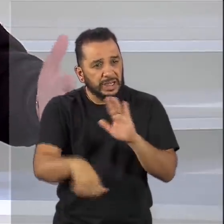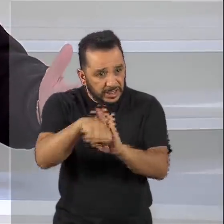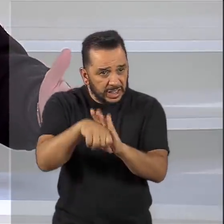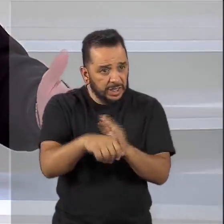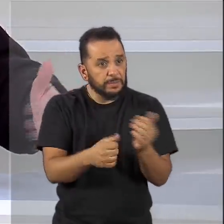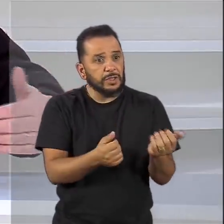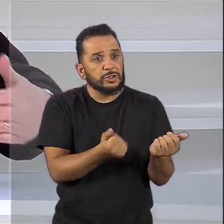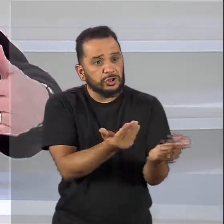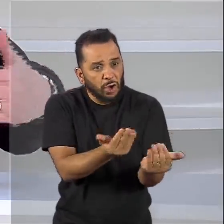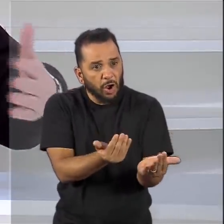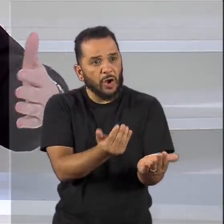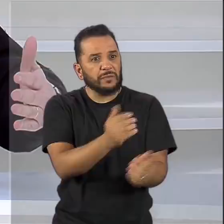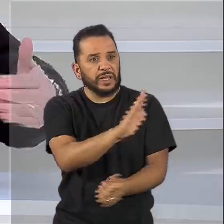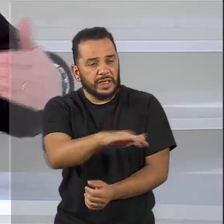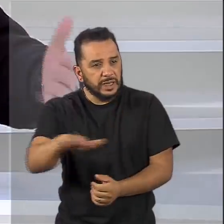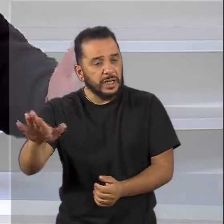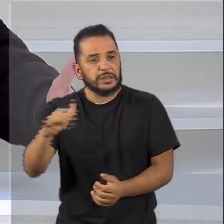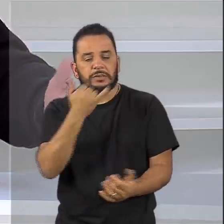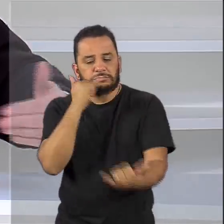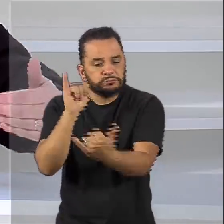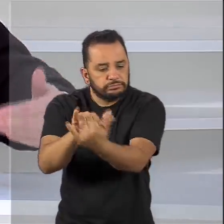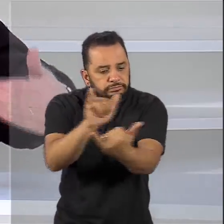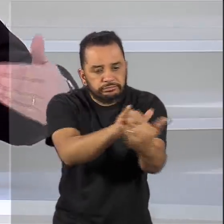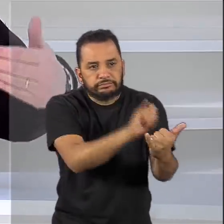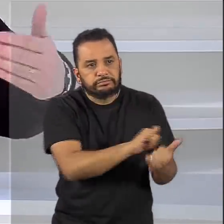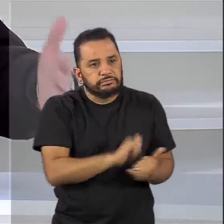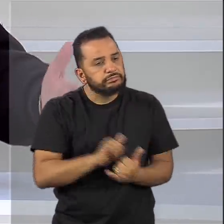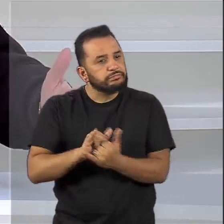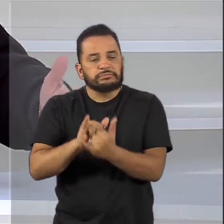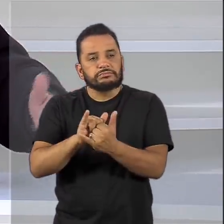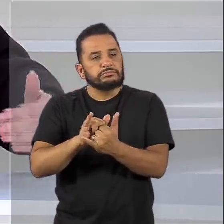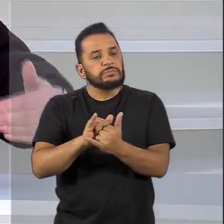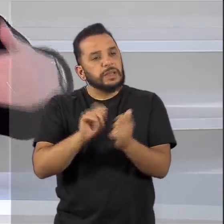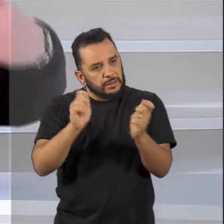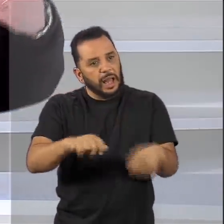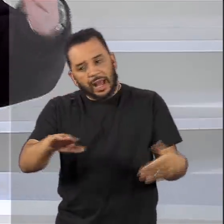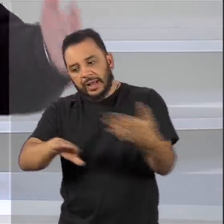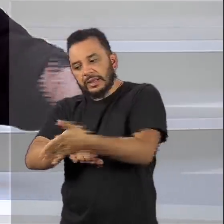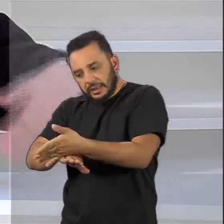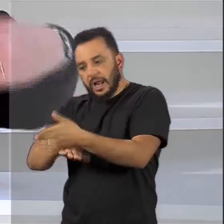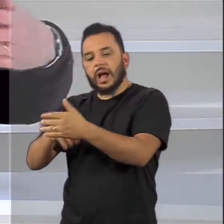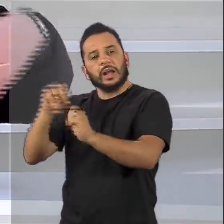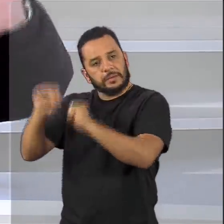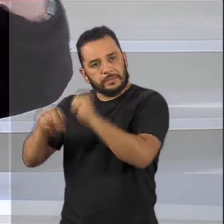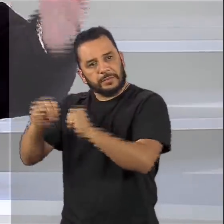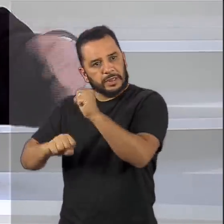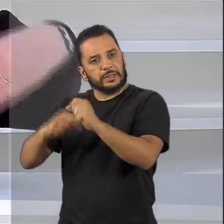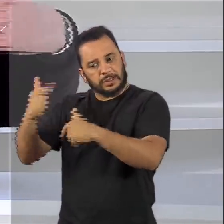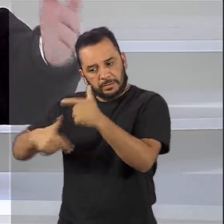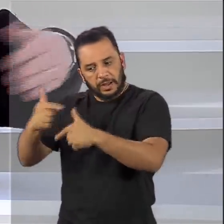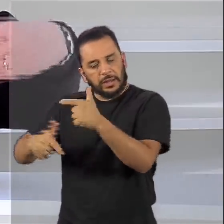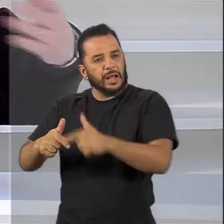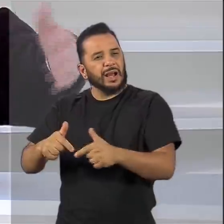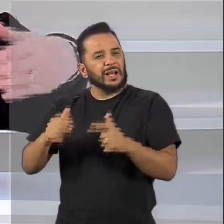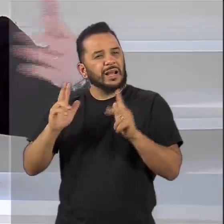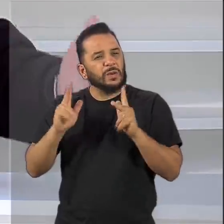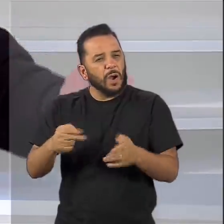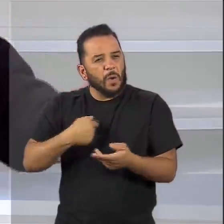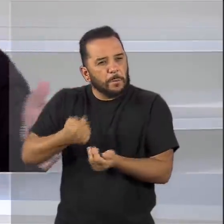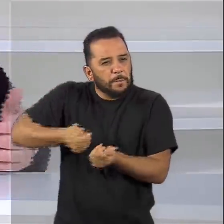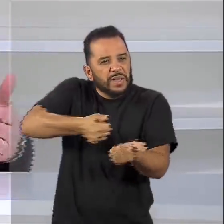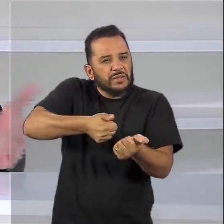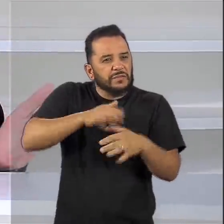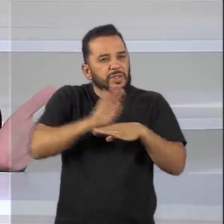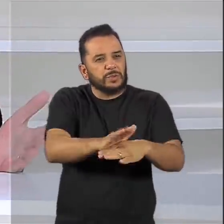essas crianças a anistia e a possibilidade de se inserir no mercado de trabalho via os Bolsas Família da vida, enfim, coisas